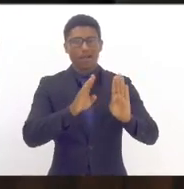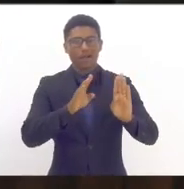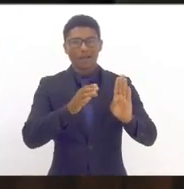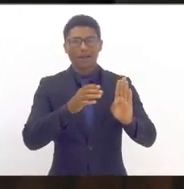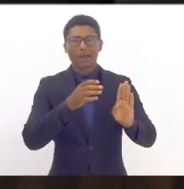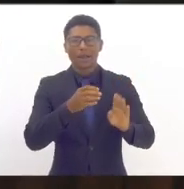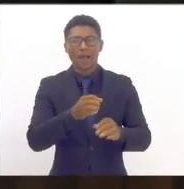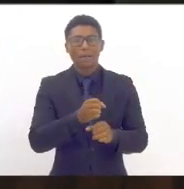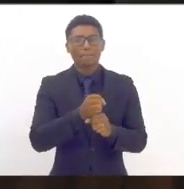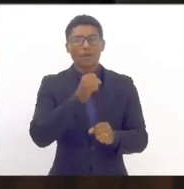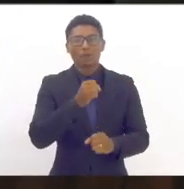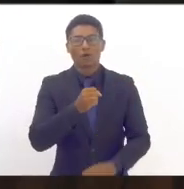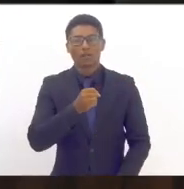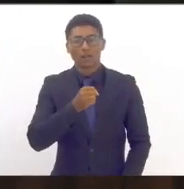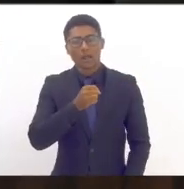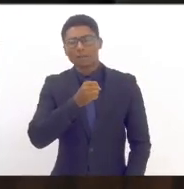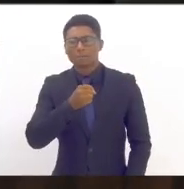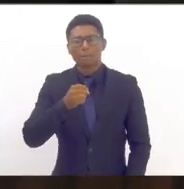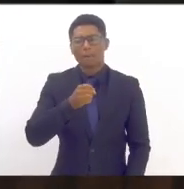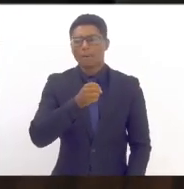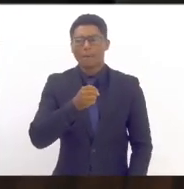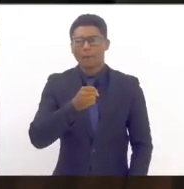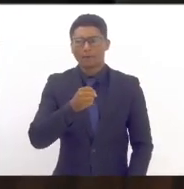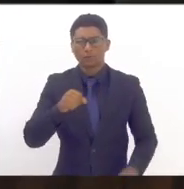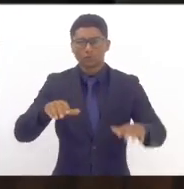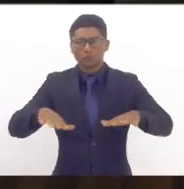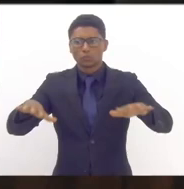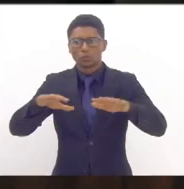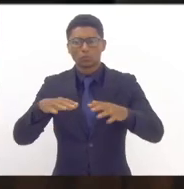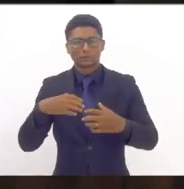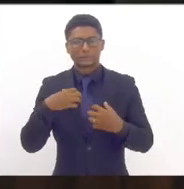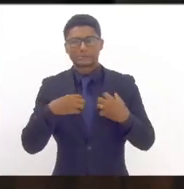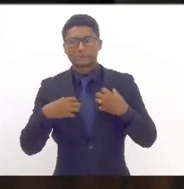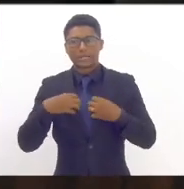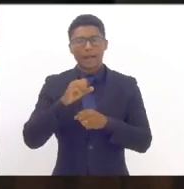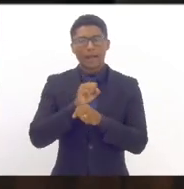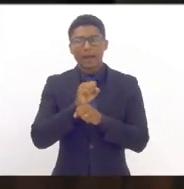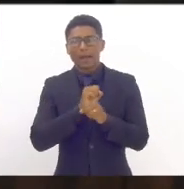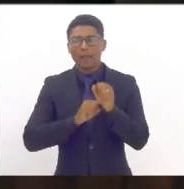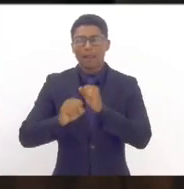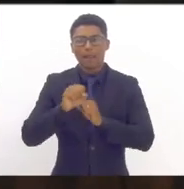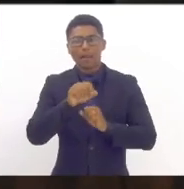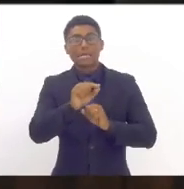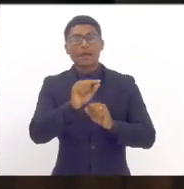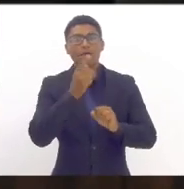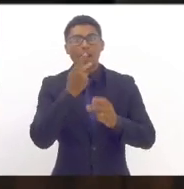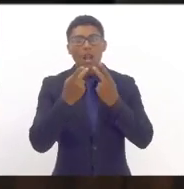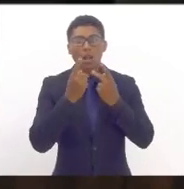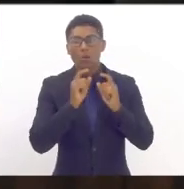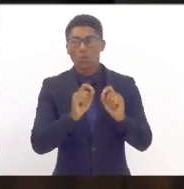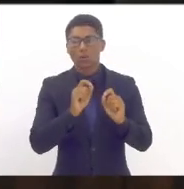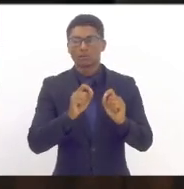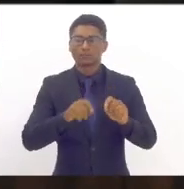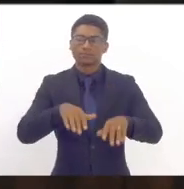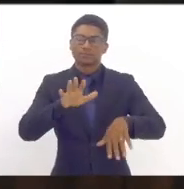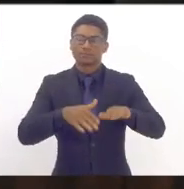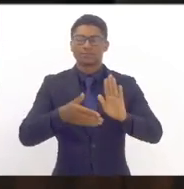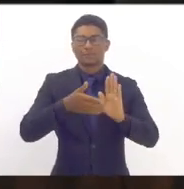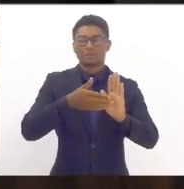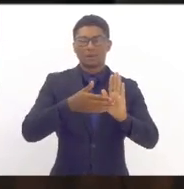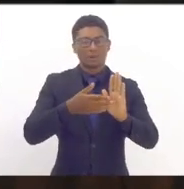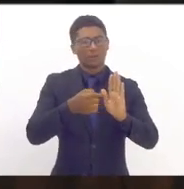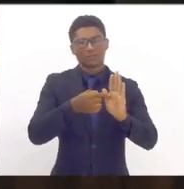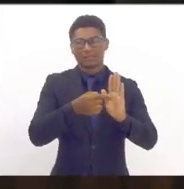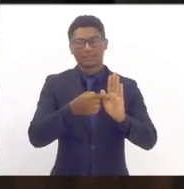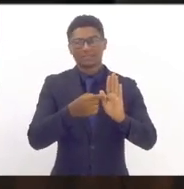microfones voando na vinheta, e ela aquela expectativa, o que será que vem aí? Nem sempre a pauta é favorável, mas a apuração é sempre